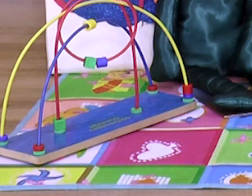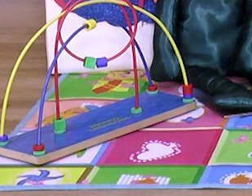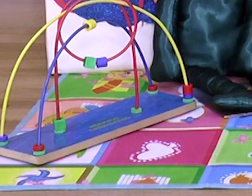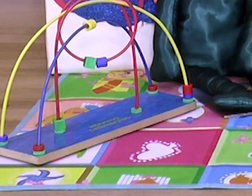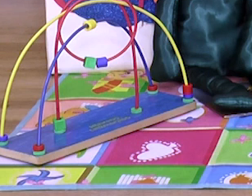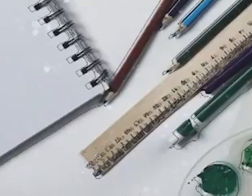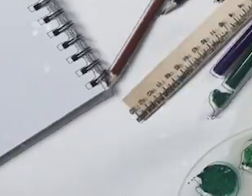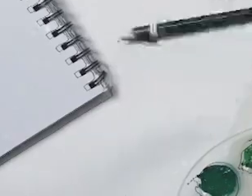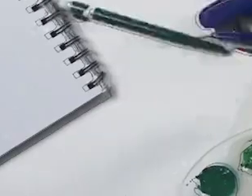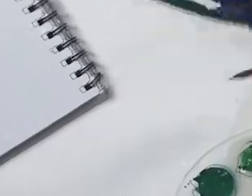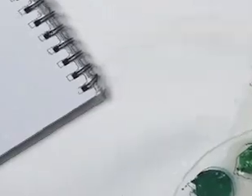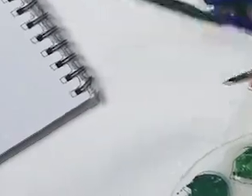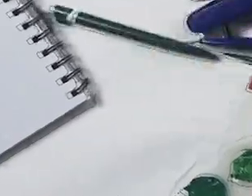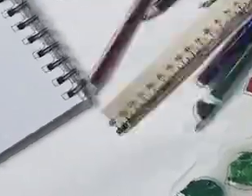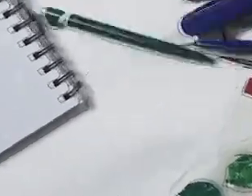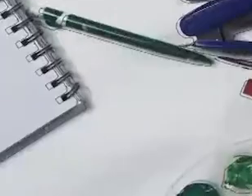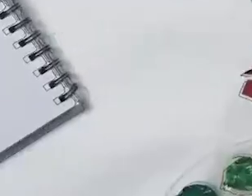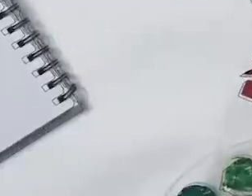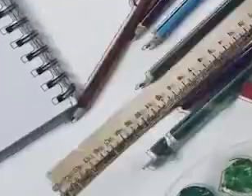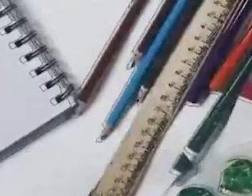massa.